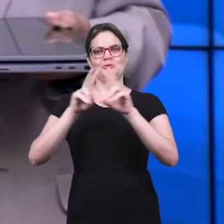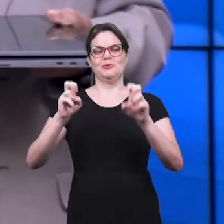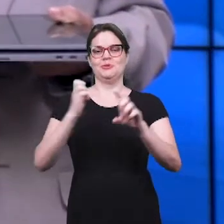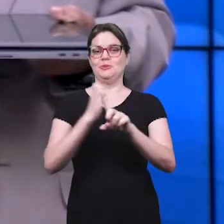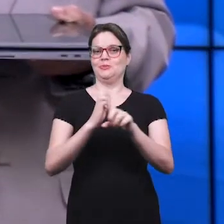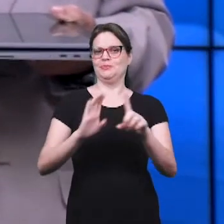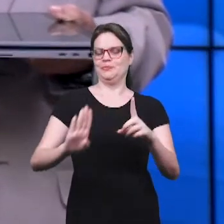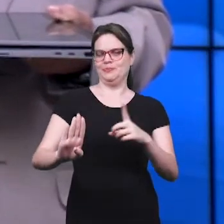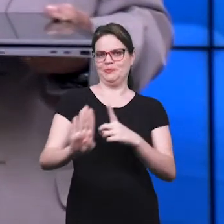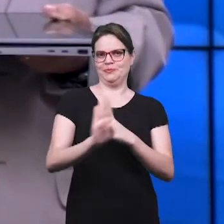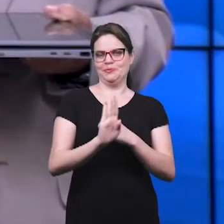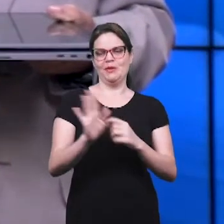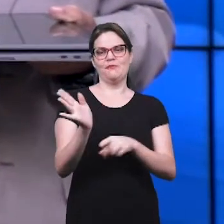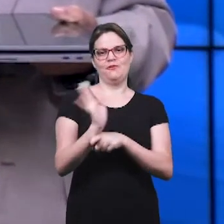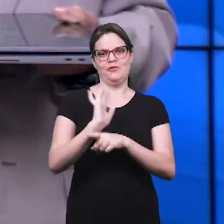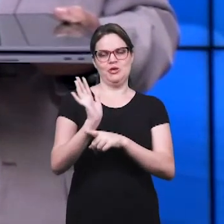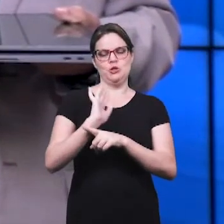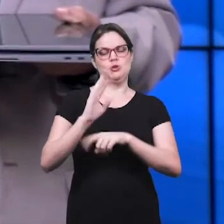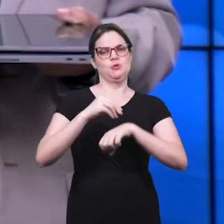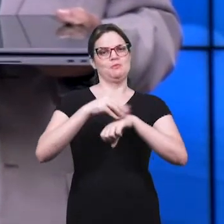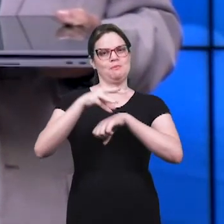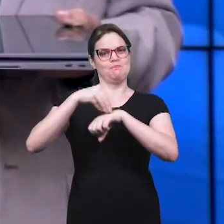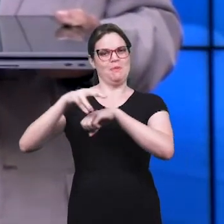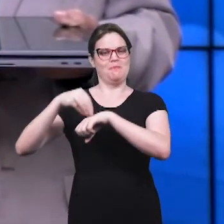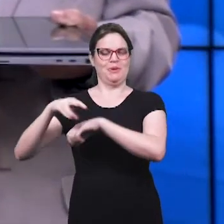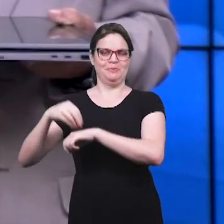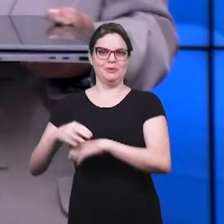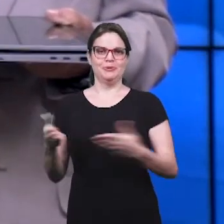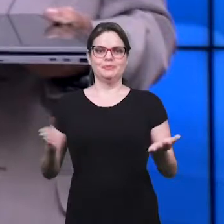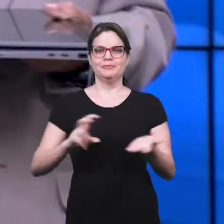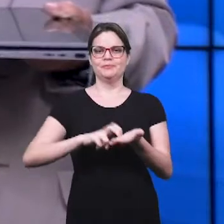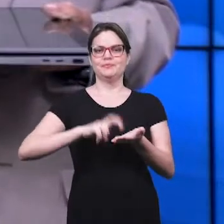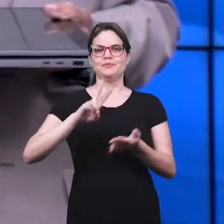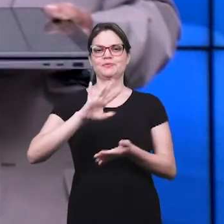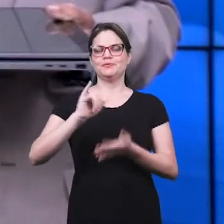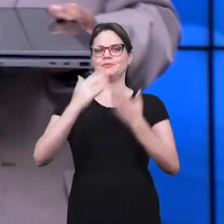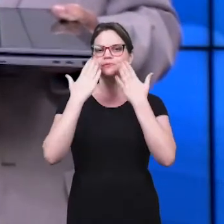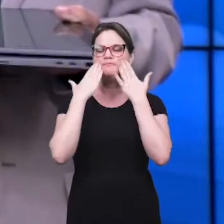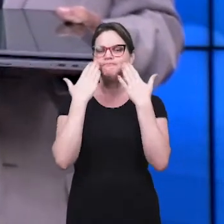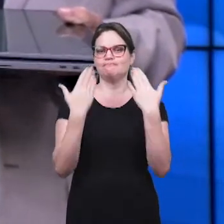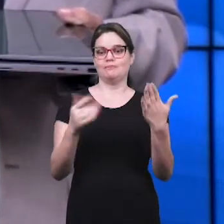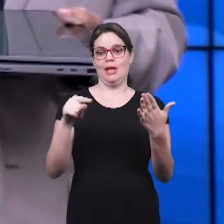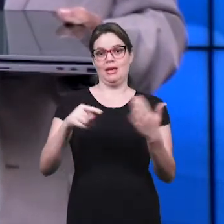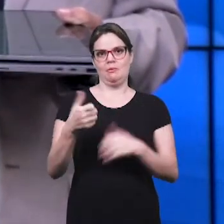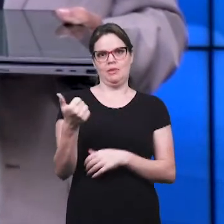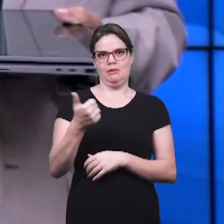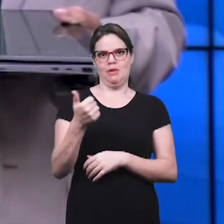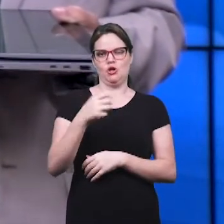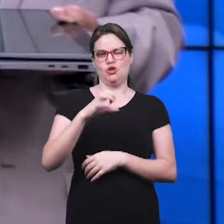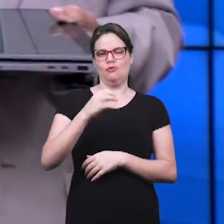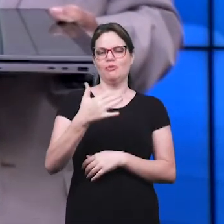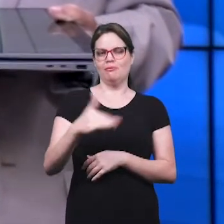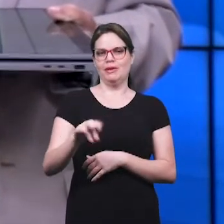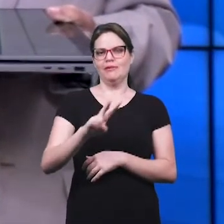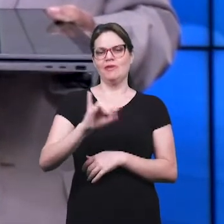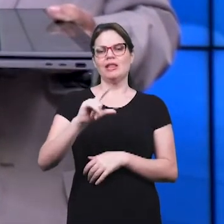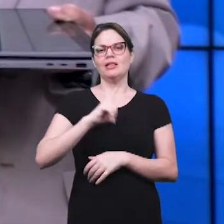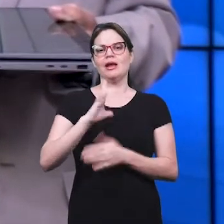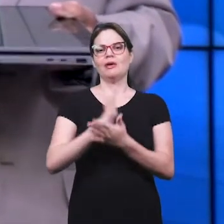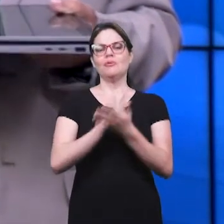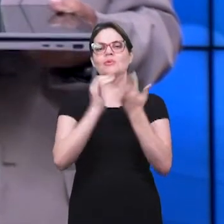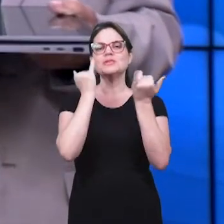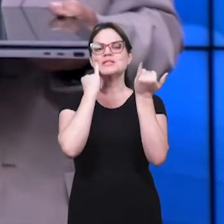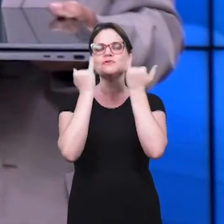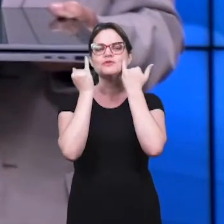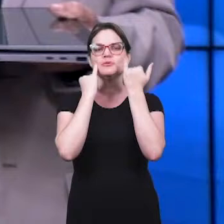Dominical da Igreja Cristã Maranata. E desta manhã nós iremos apresentar aqui nessa primeira parte algumas